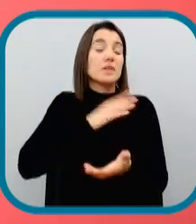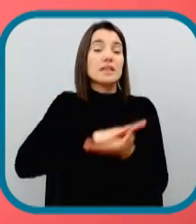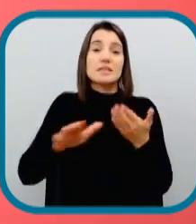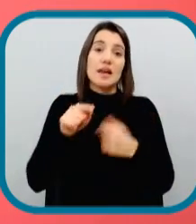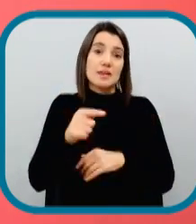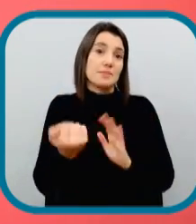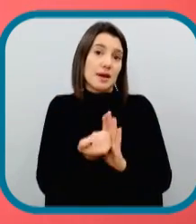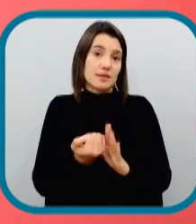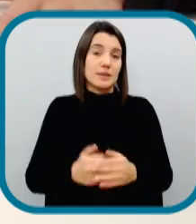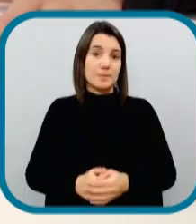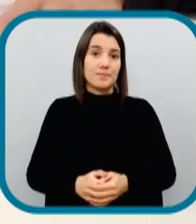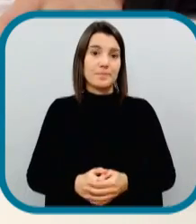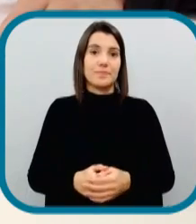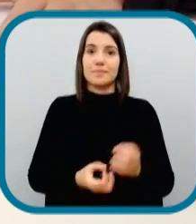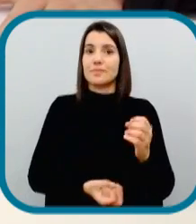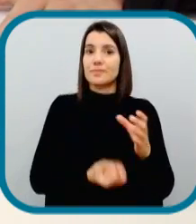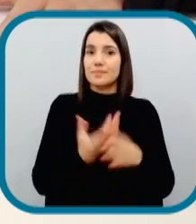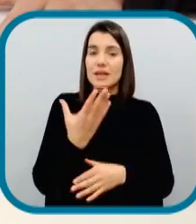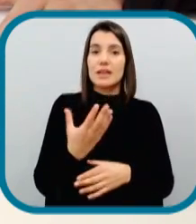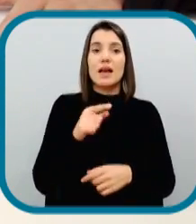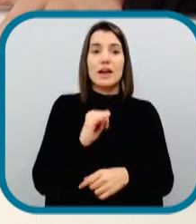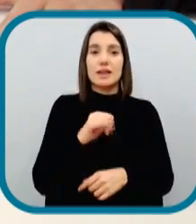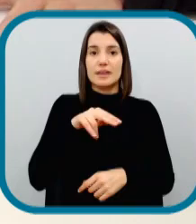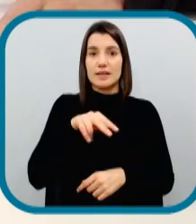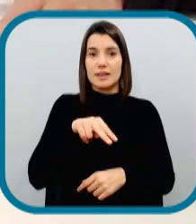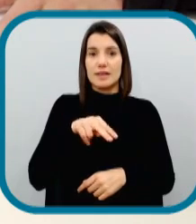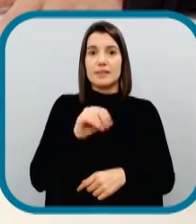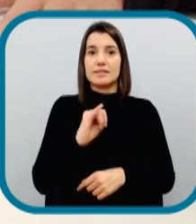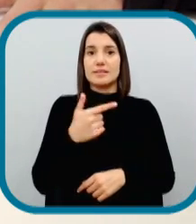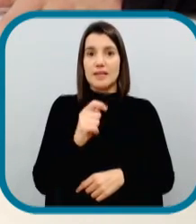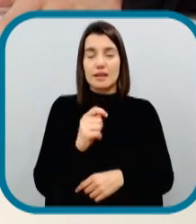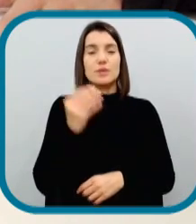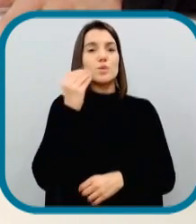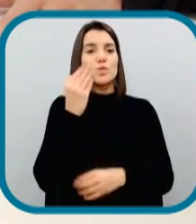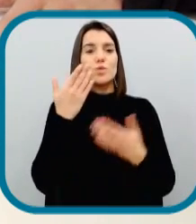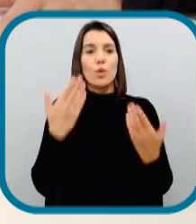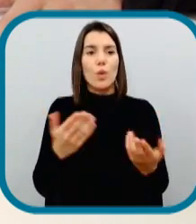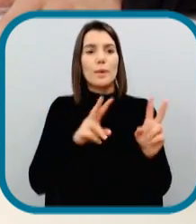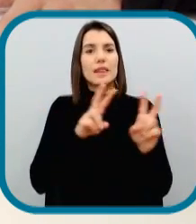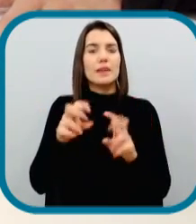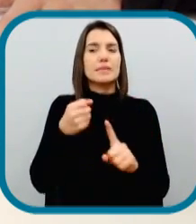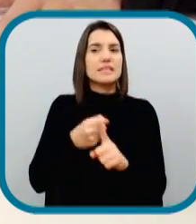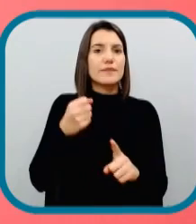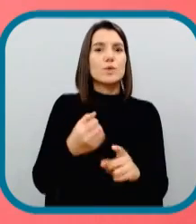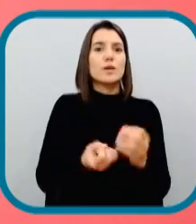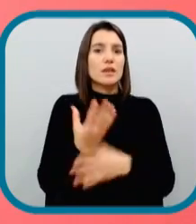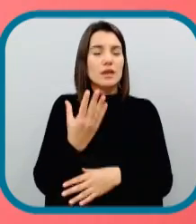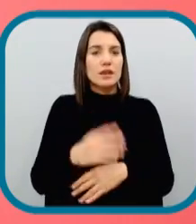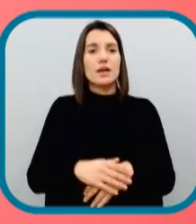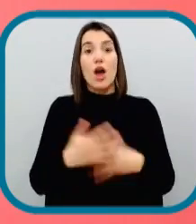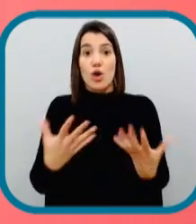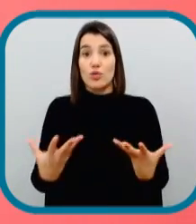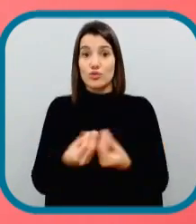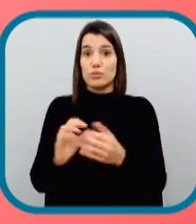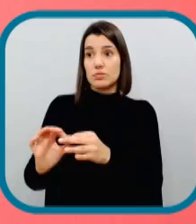que desconhecem o Porto Ferreira. Temos de criar um insight, que é uma maneira possível de responder ao briefing que temos, e agora juntámos